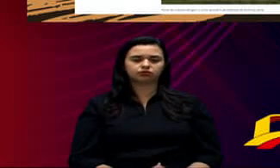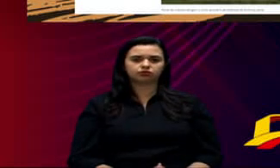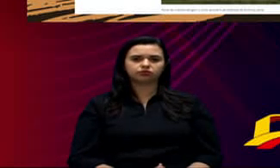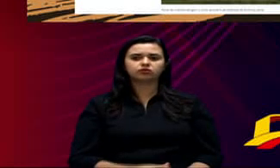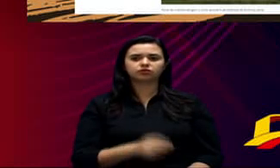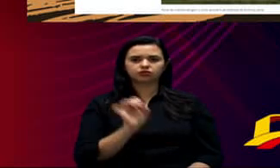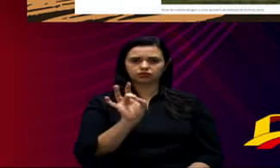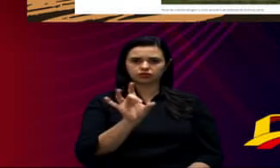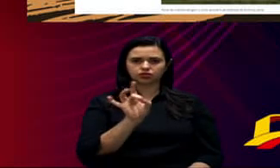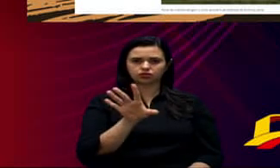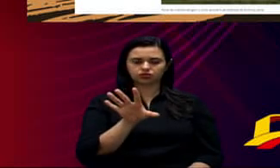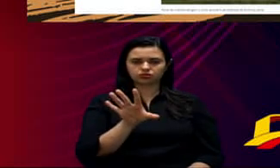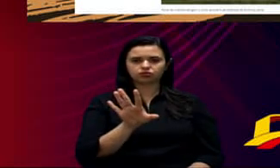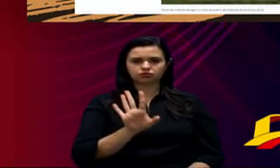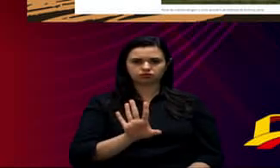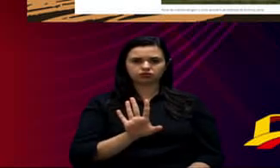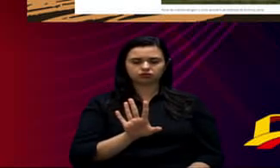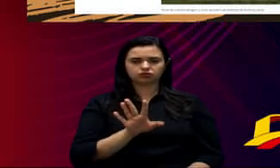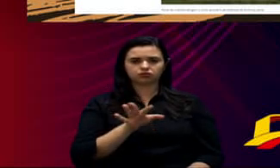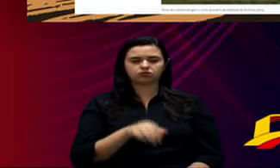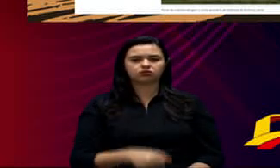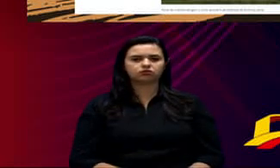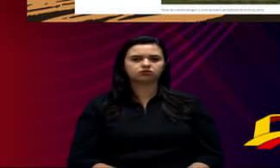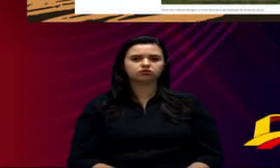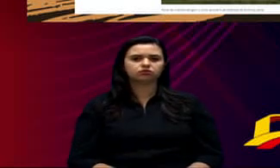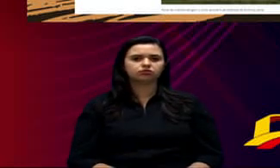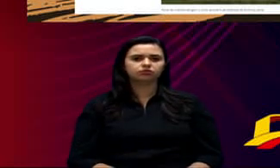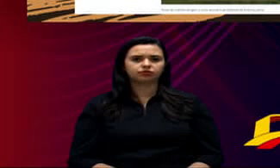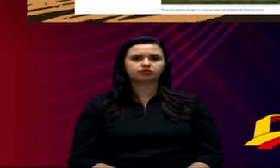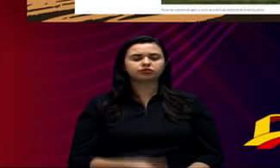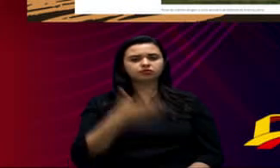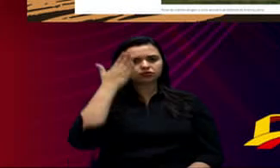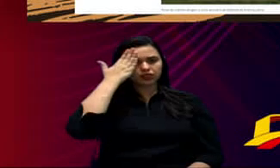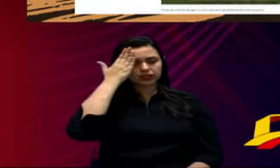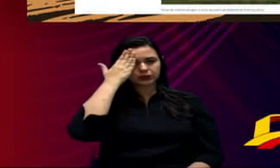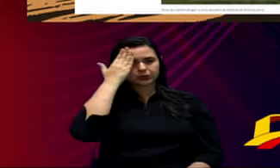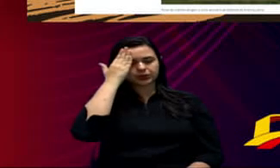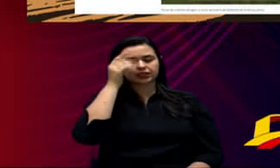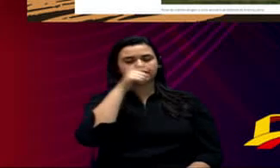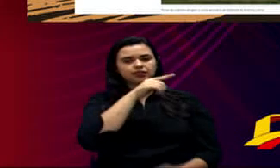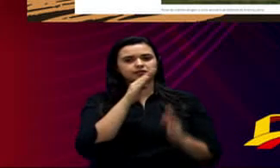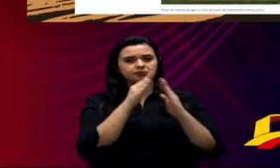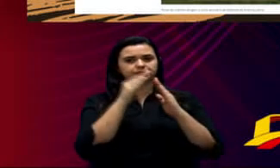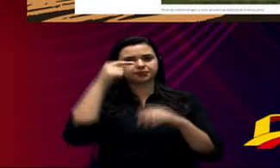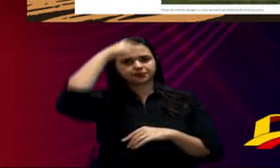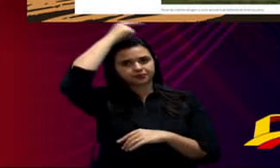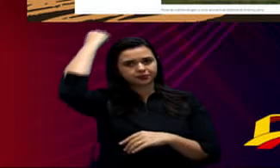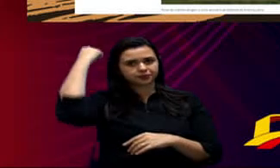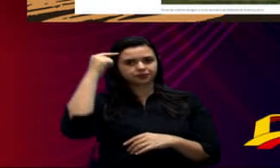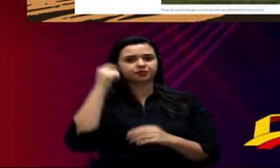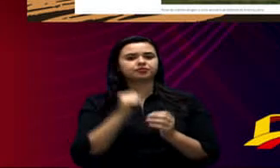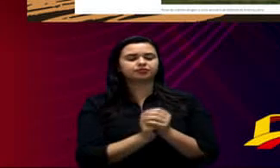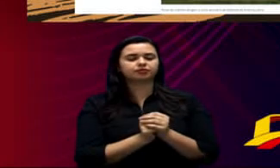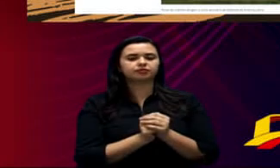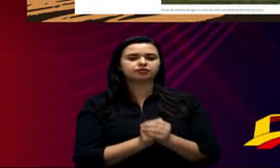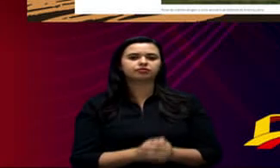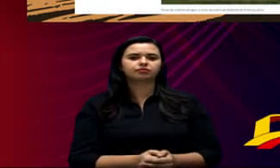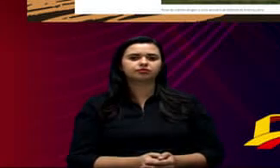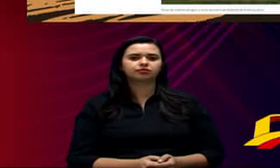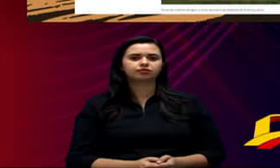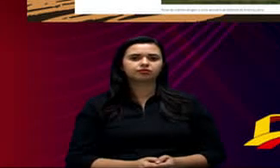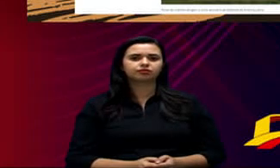Só uma coisa. Além disso, no santuário, sem querer ter vindo, ele é sujeito a fenômenos estocásticos. Esses